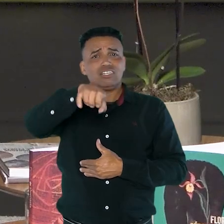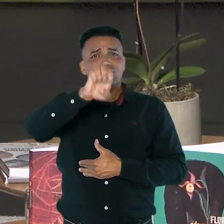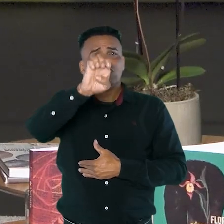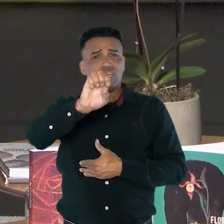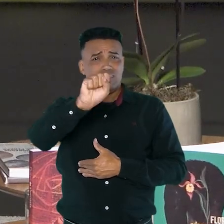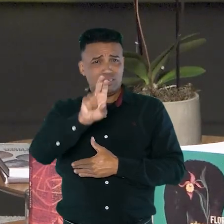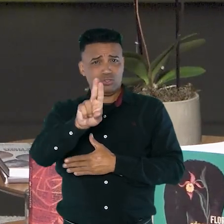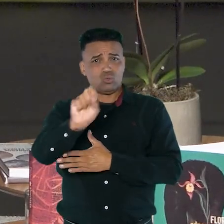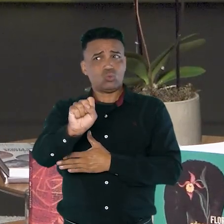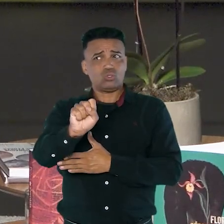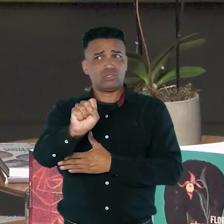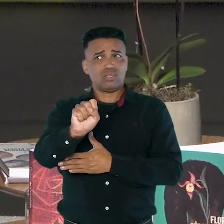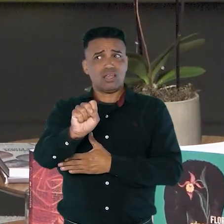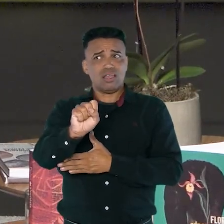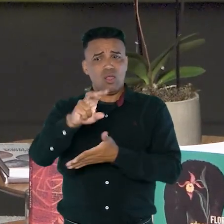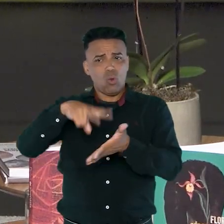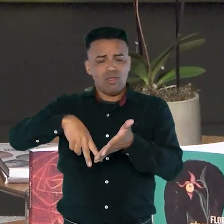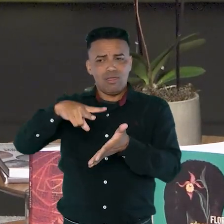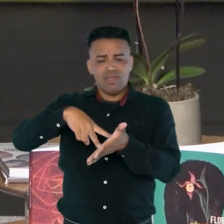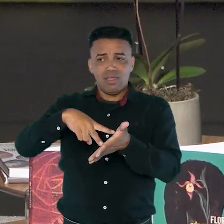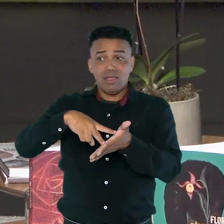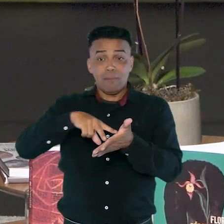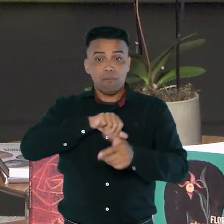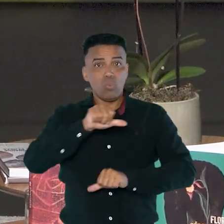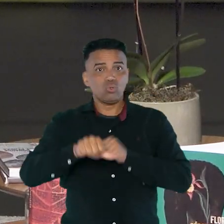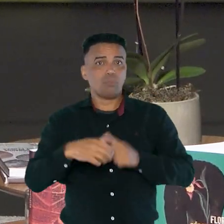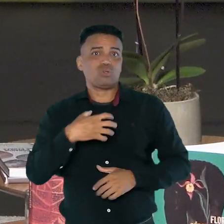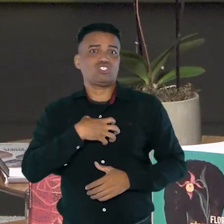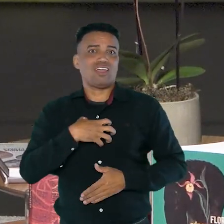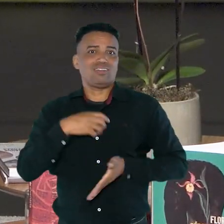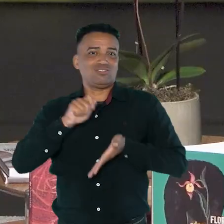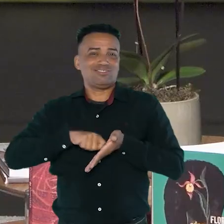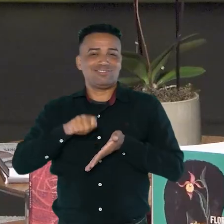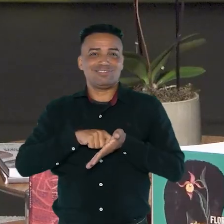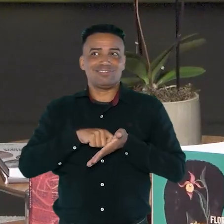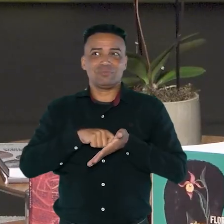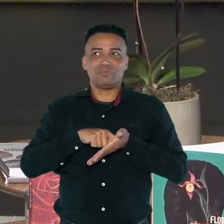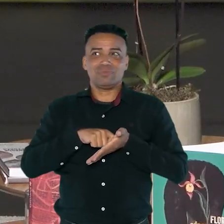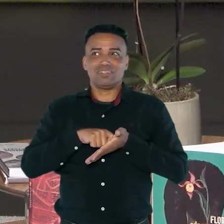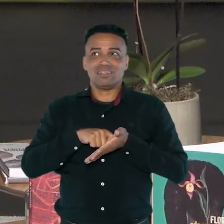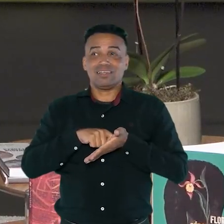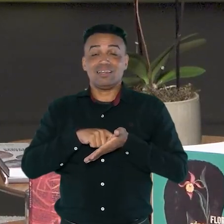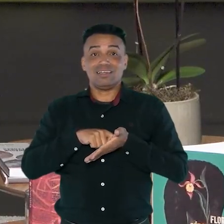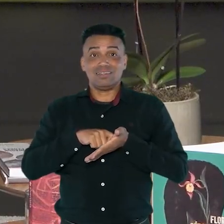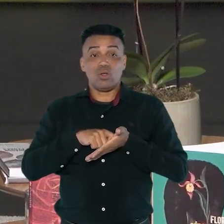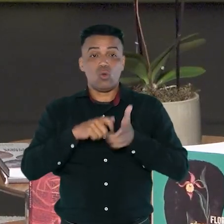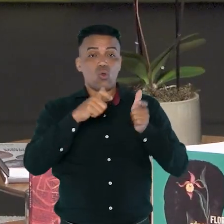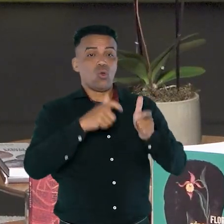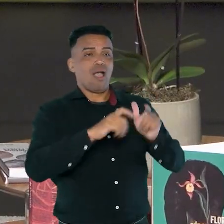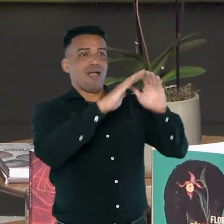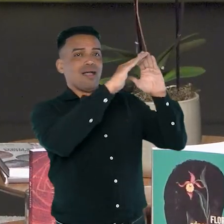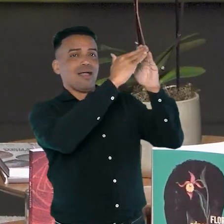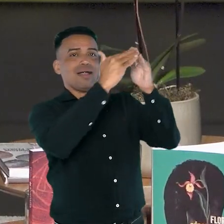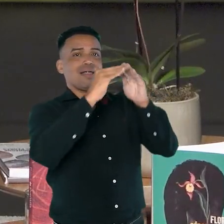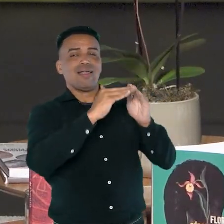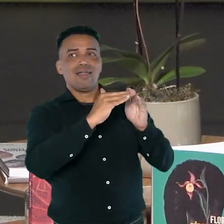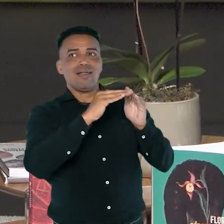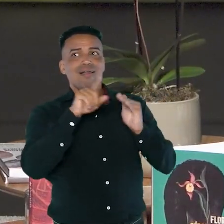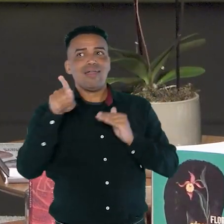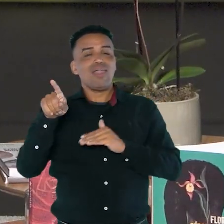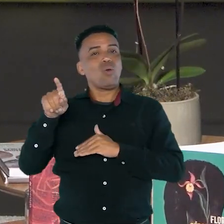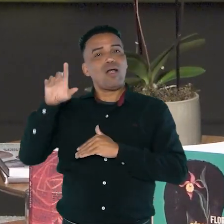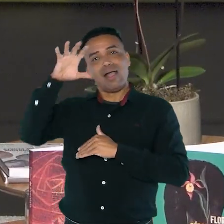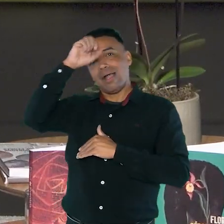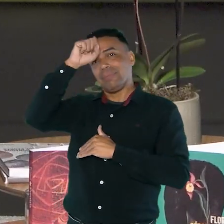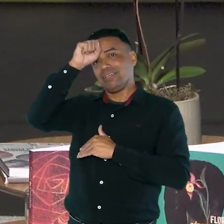de poesia que eu fazia. Porque da onde eu venho, a ideia era mudar da periferia. Eu aprendi com ela que